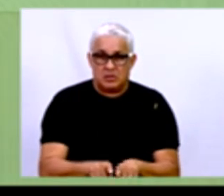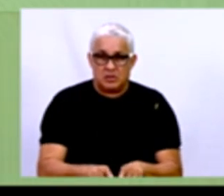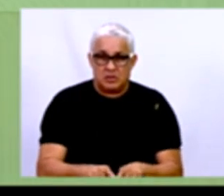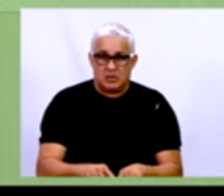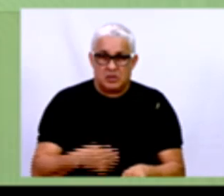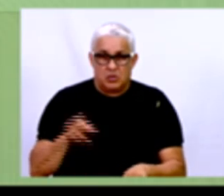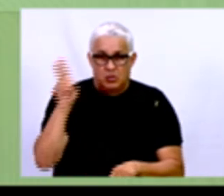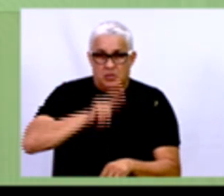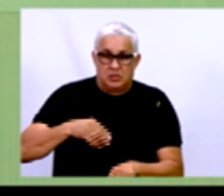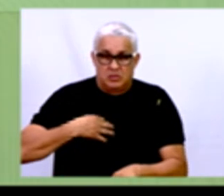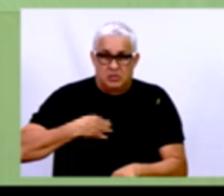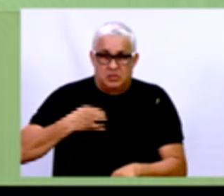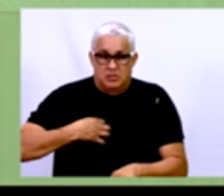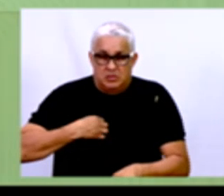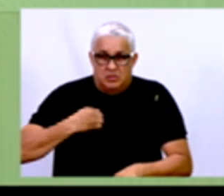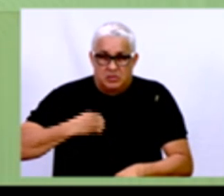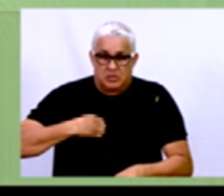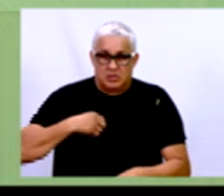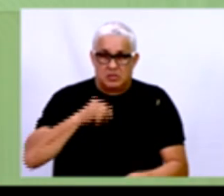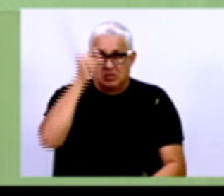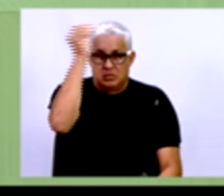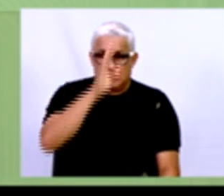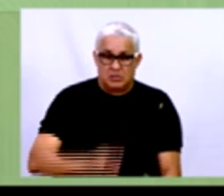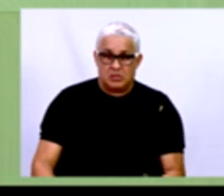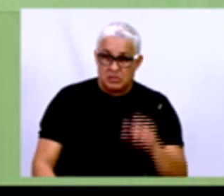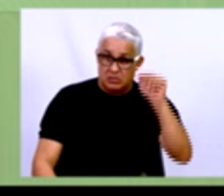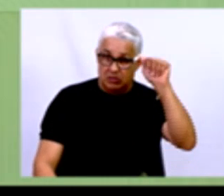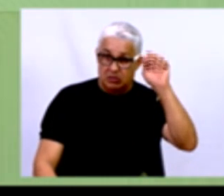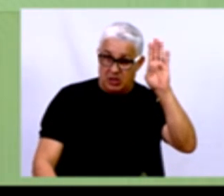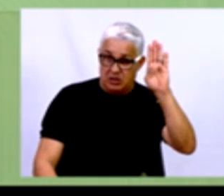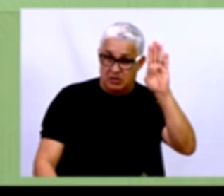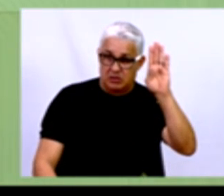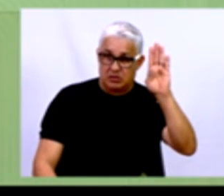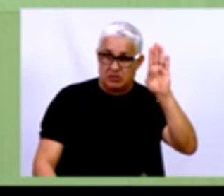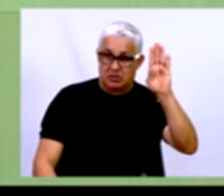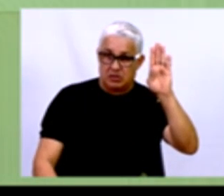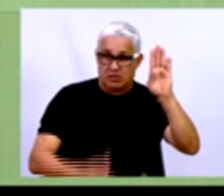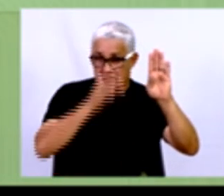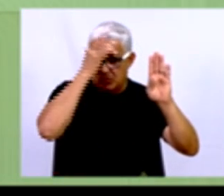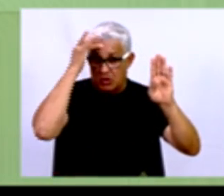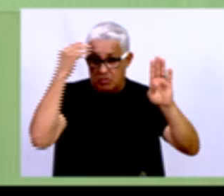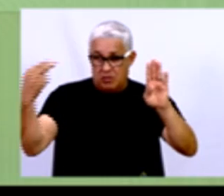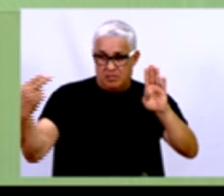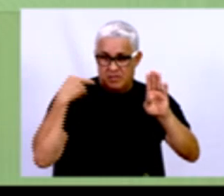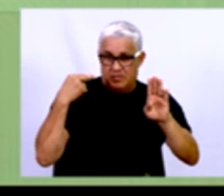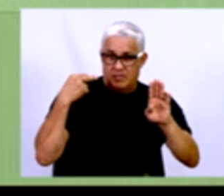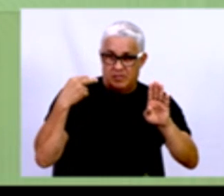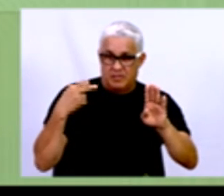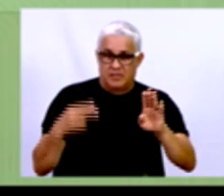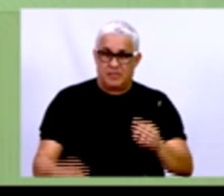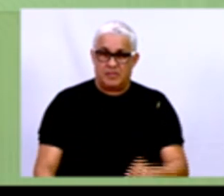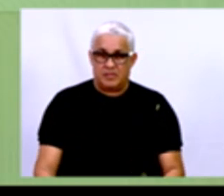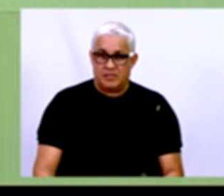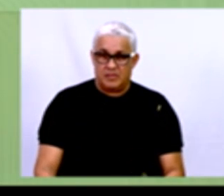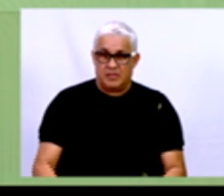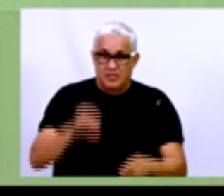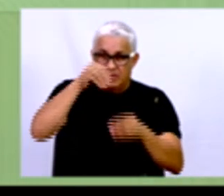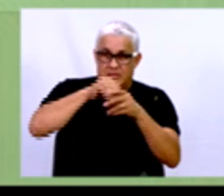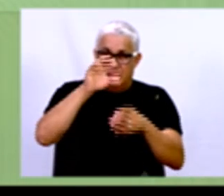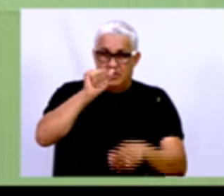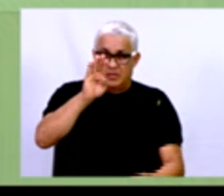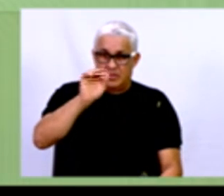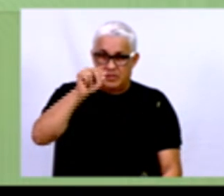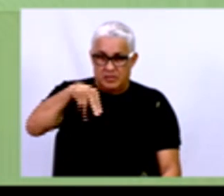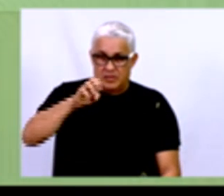uniforme brasileiro. B. Uma vez um passageiro me viu na cabine. Não se conteve e disse: como você se parece